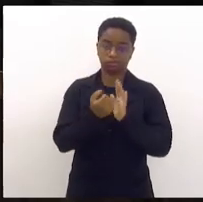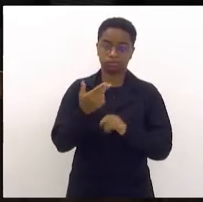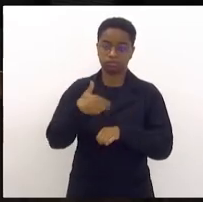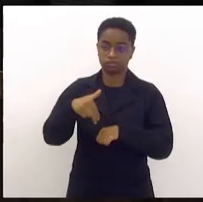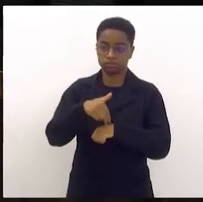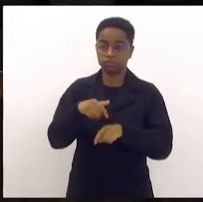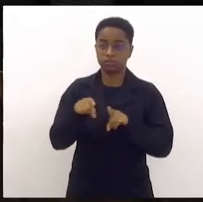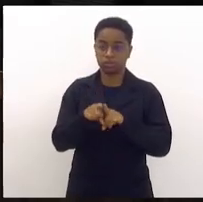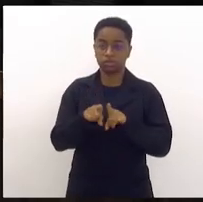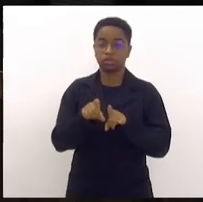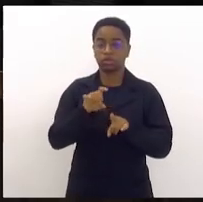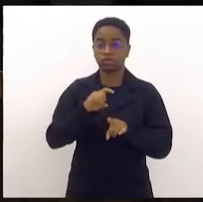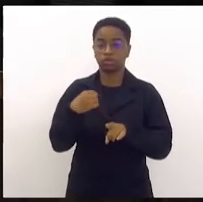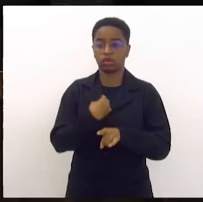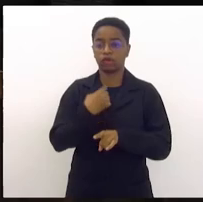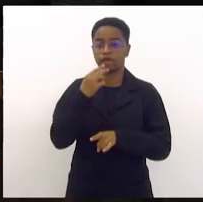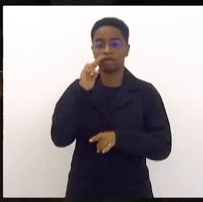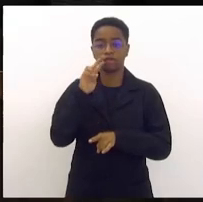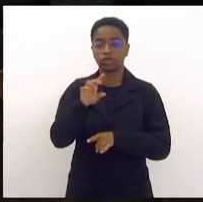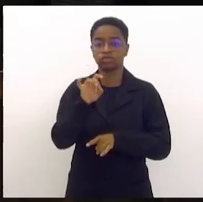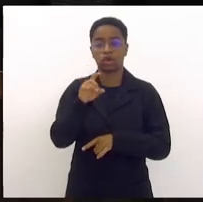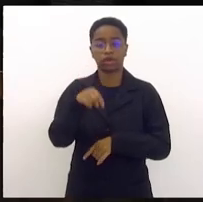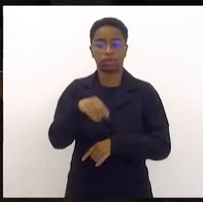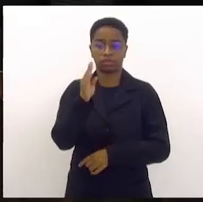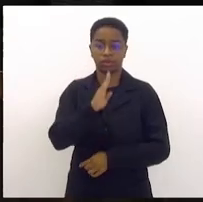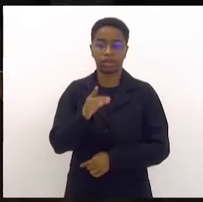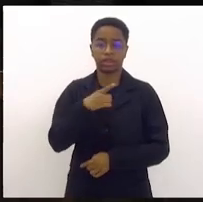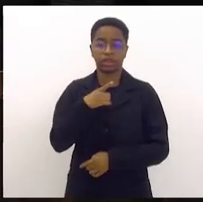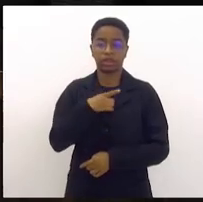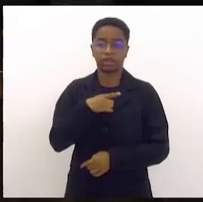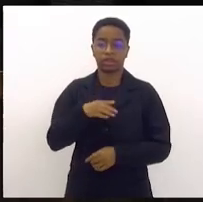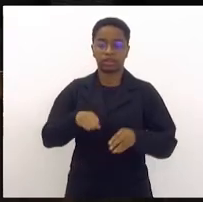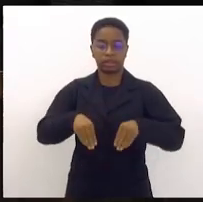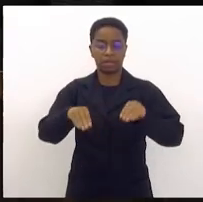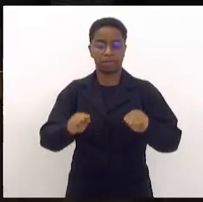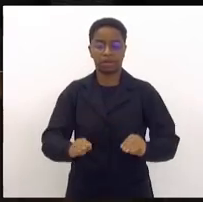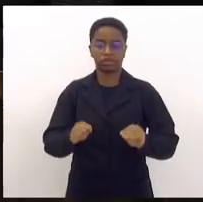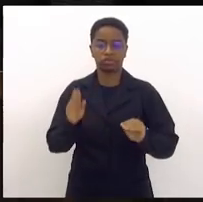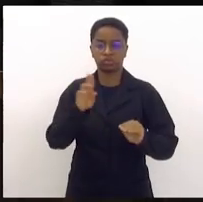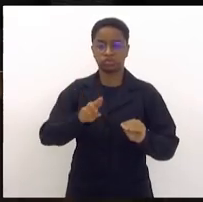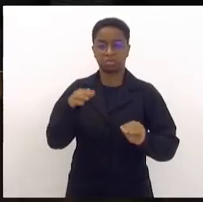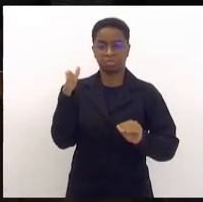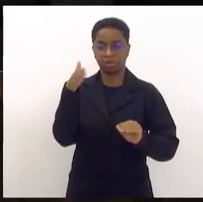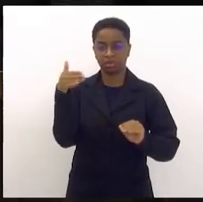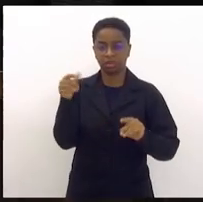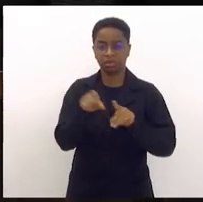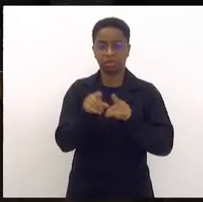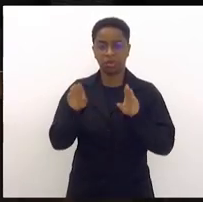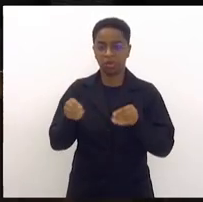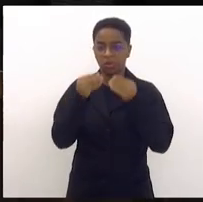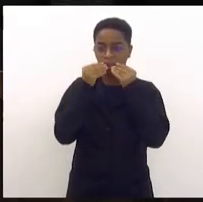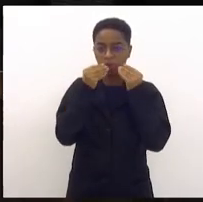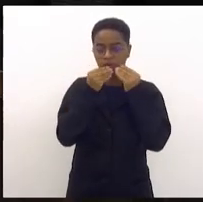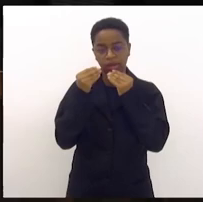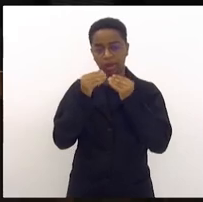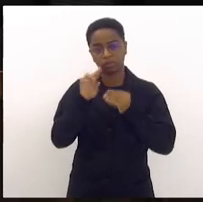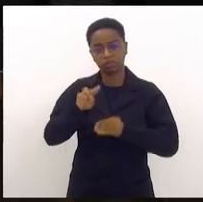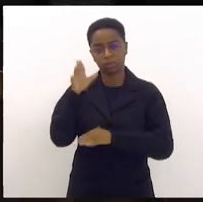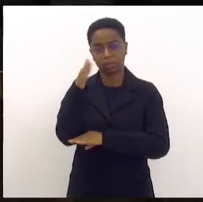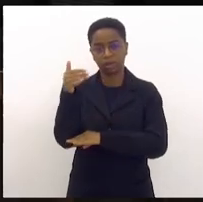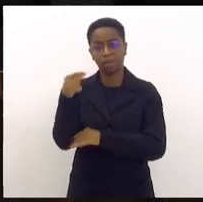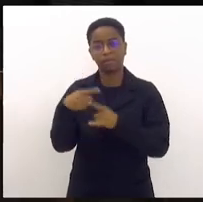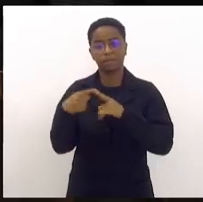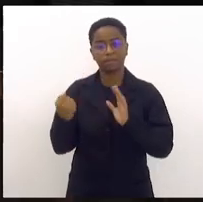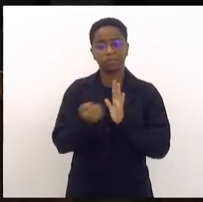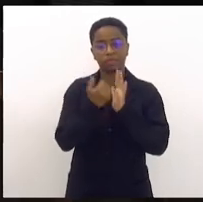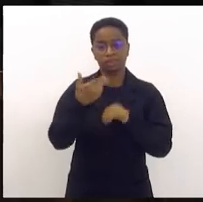só vê essas coisas no Brasil, né? É tapete da bandeira, é guardanapo de bandeira. Bandeira é um símbolo